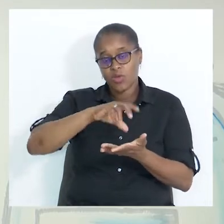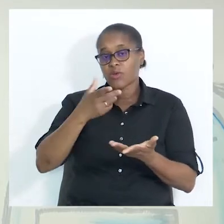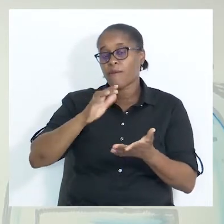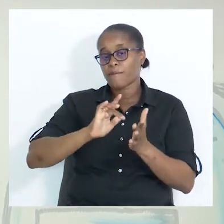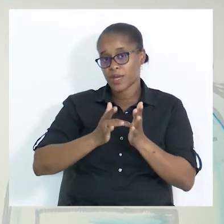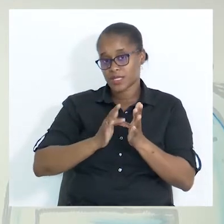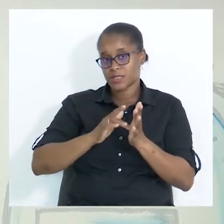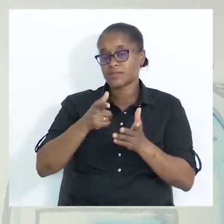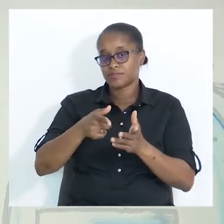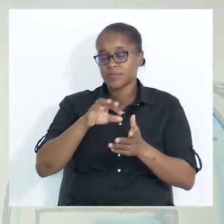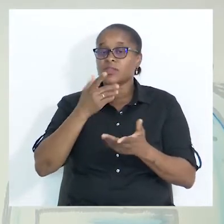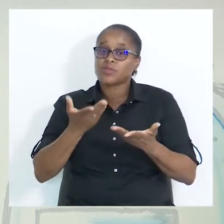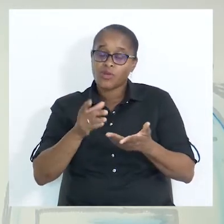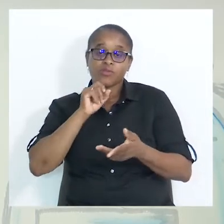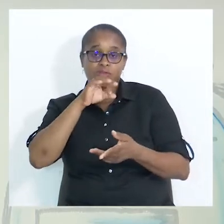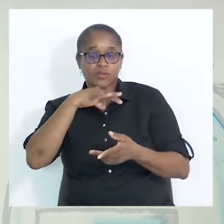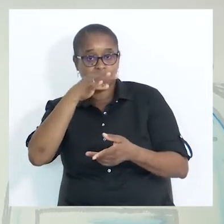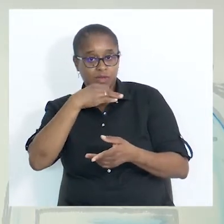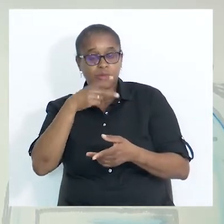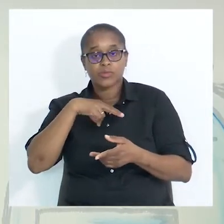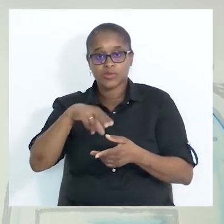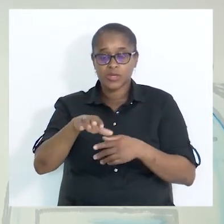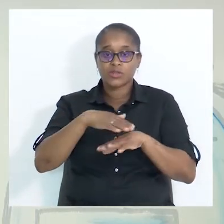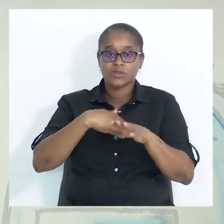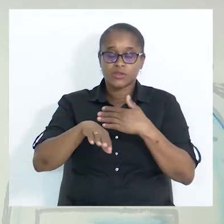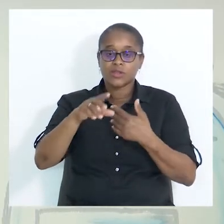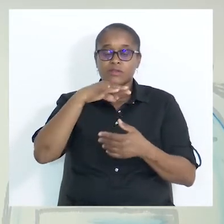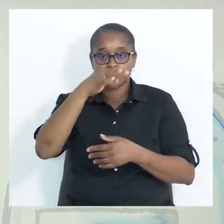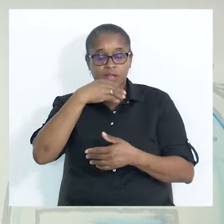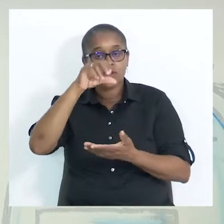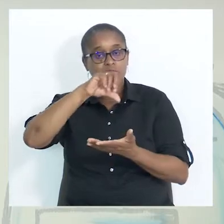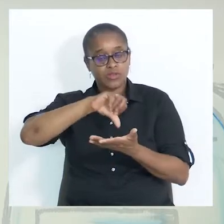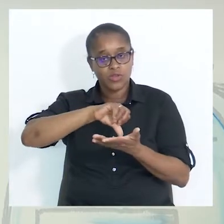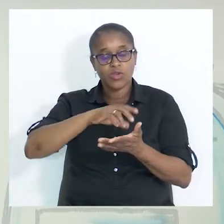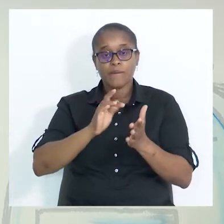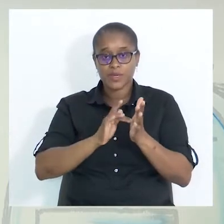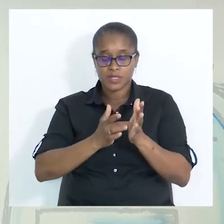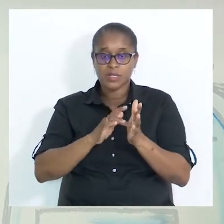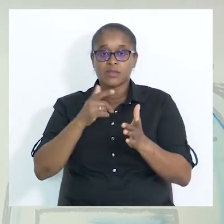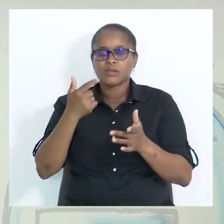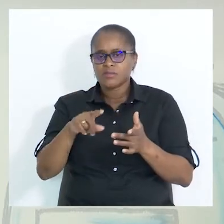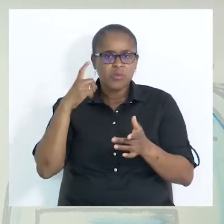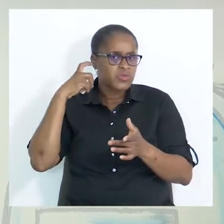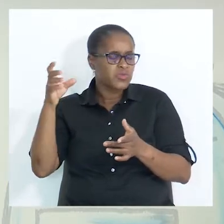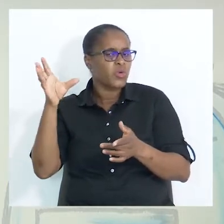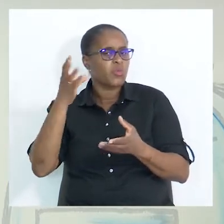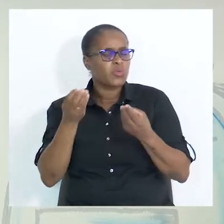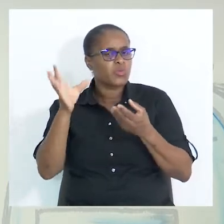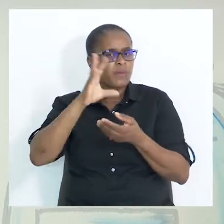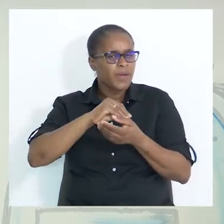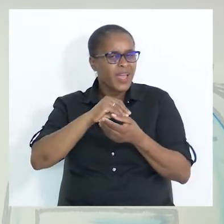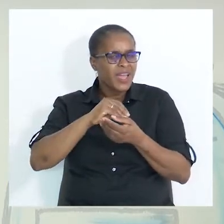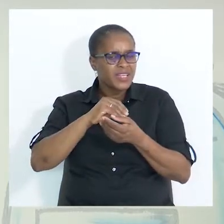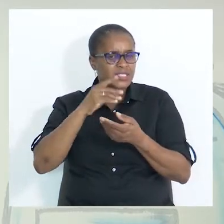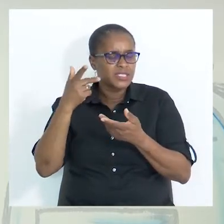brasileiro. Por isso é que se diz que o português realizado no território brasileiro tem um som muito mais cantado, é